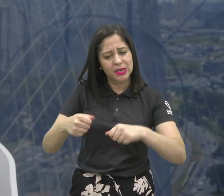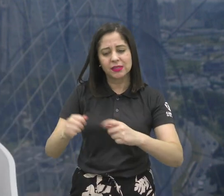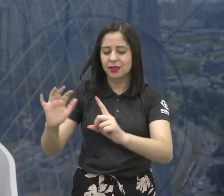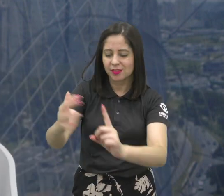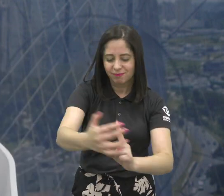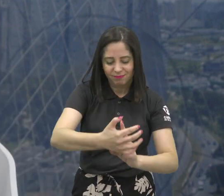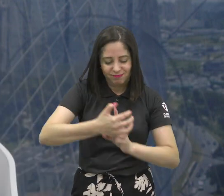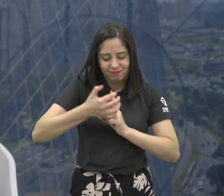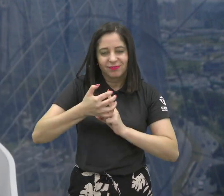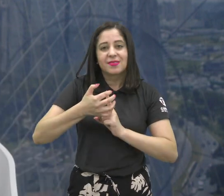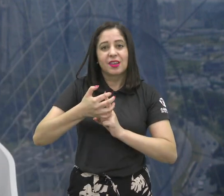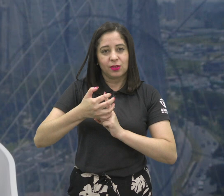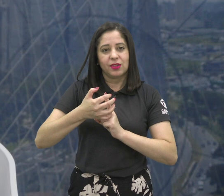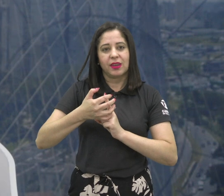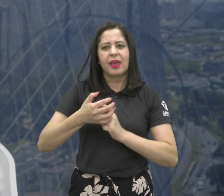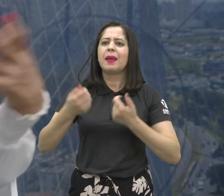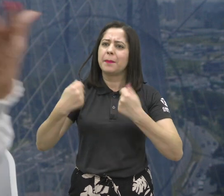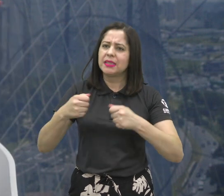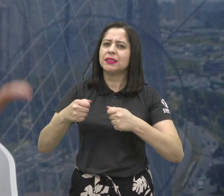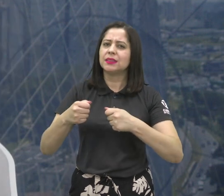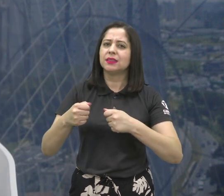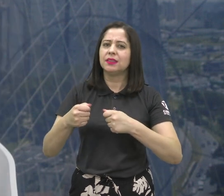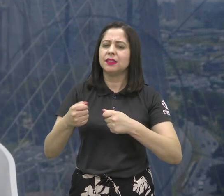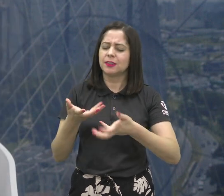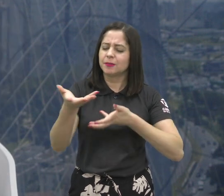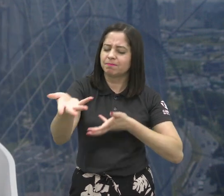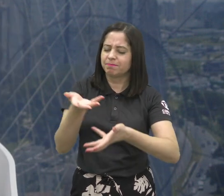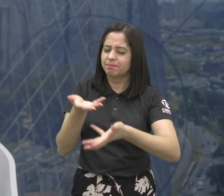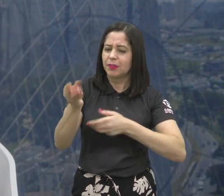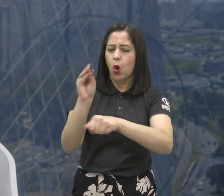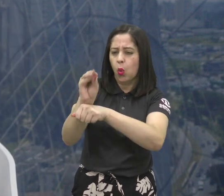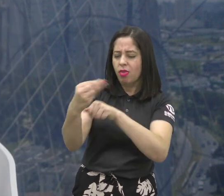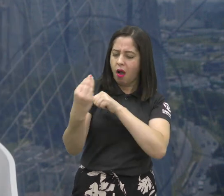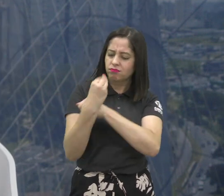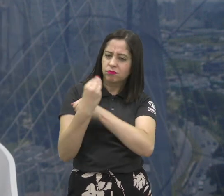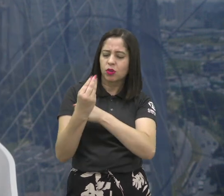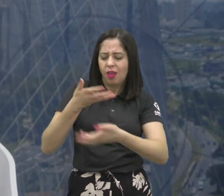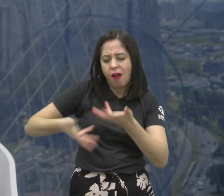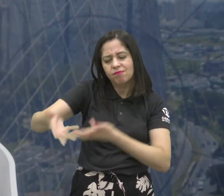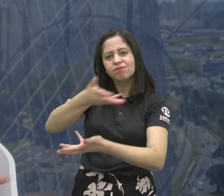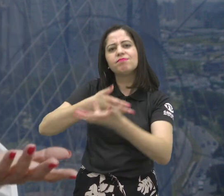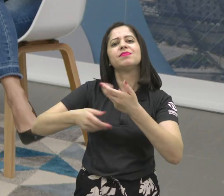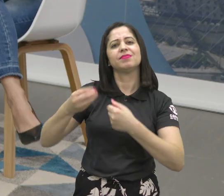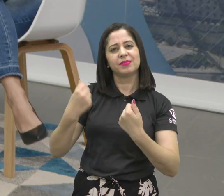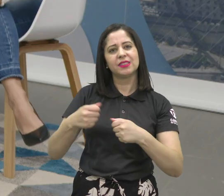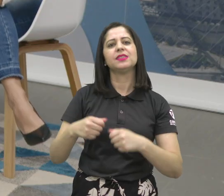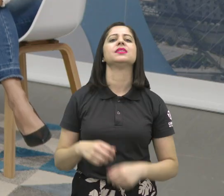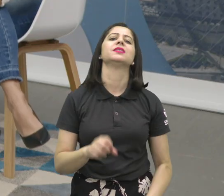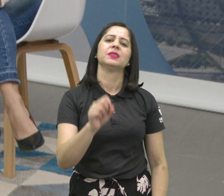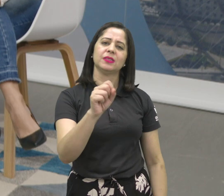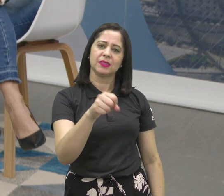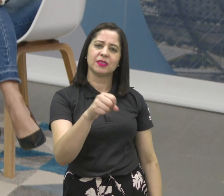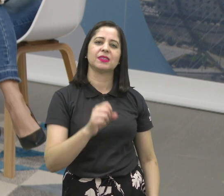precisa um do outro, né? A gente precisa se cuidar, né? A gente precisa do coletivo. Então, é fundamental, né? É